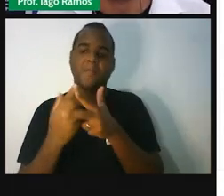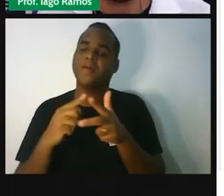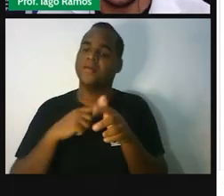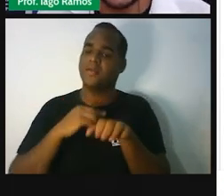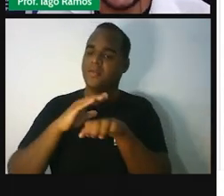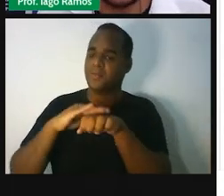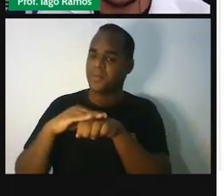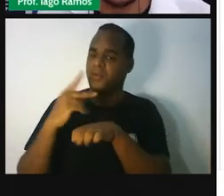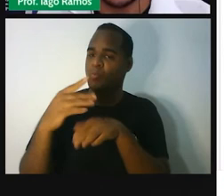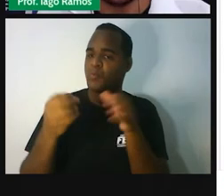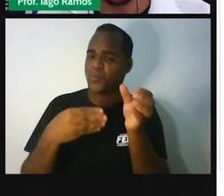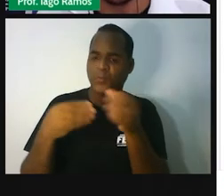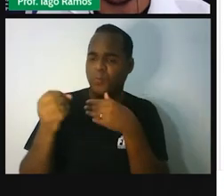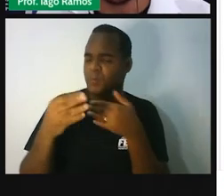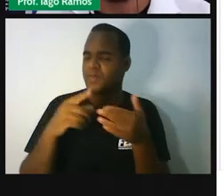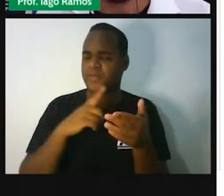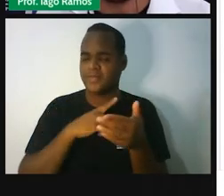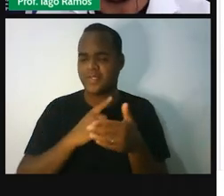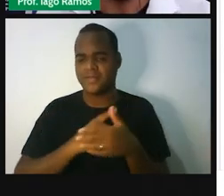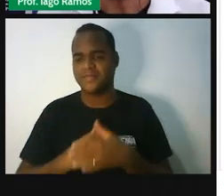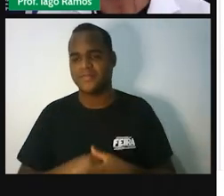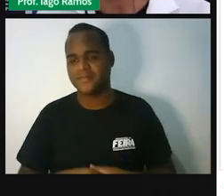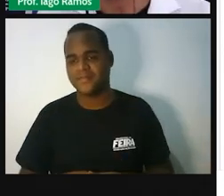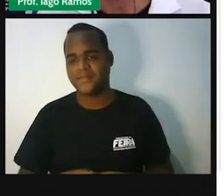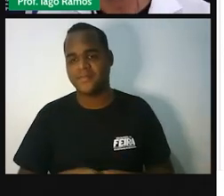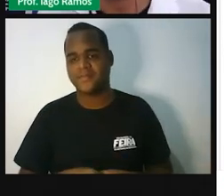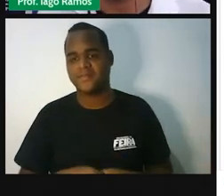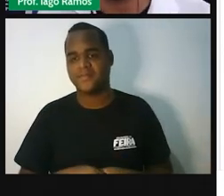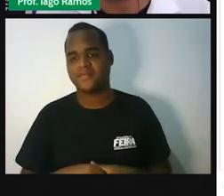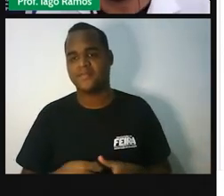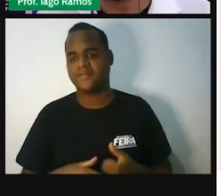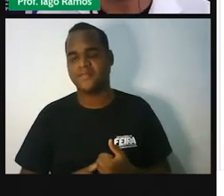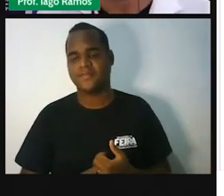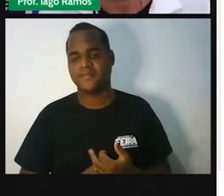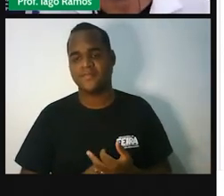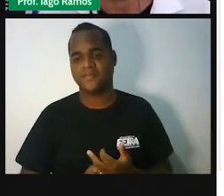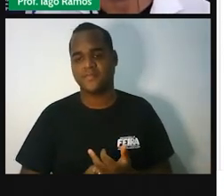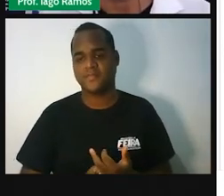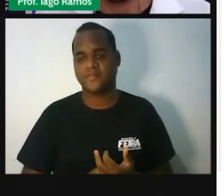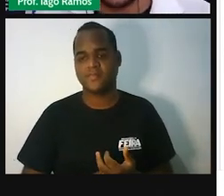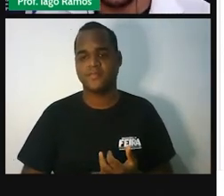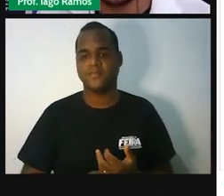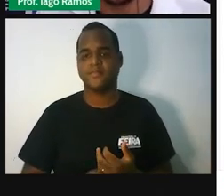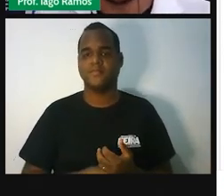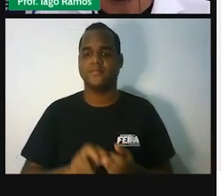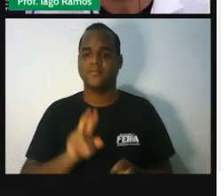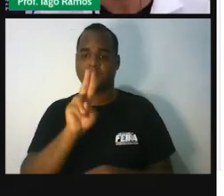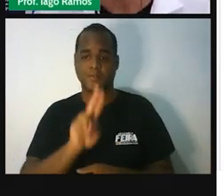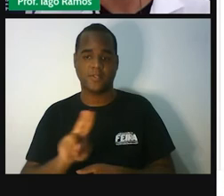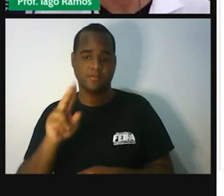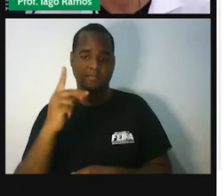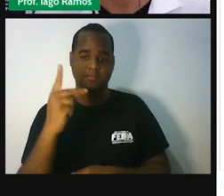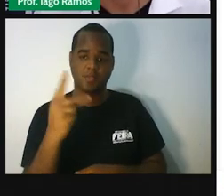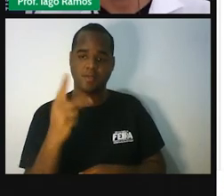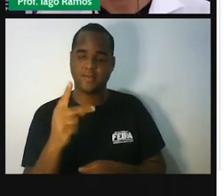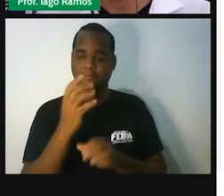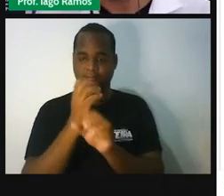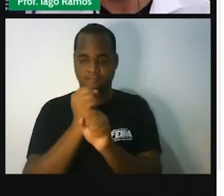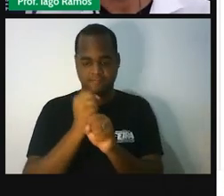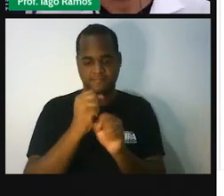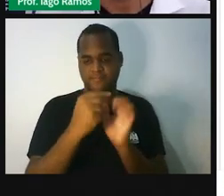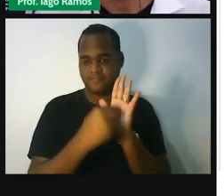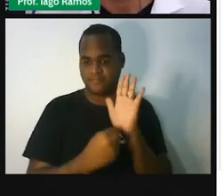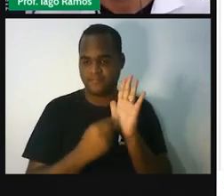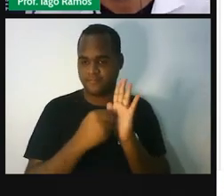com esse novo modelo, tá? Bom, eu gostaria que você usasse uma calculadora e